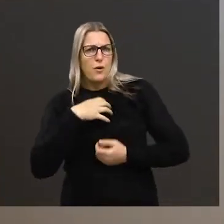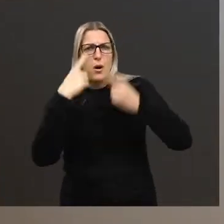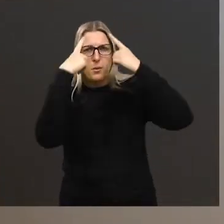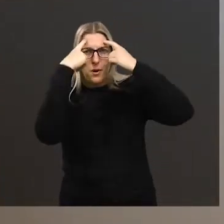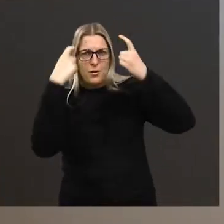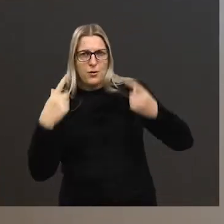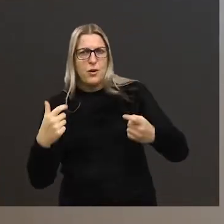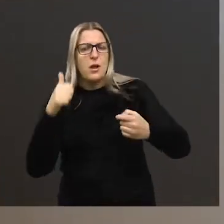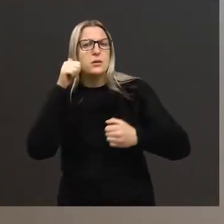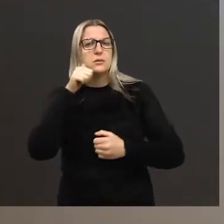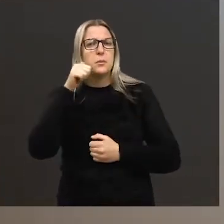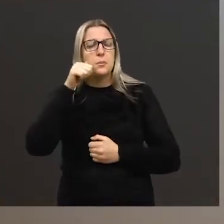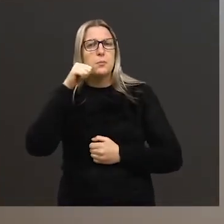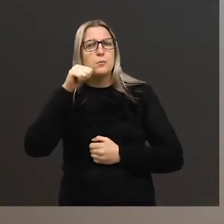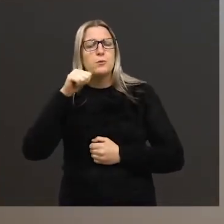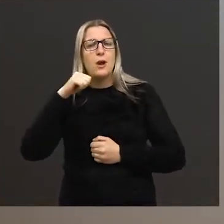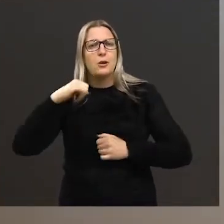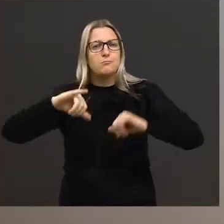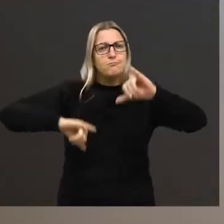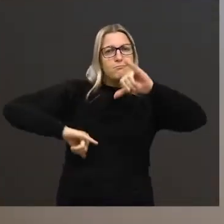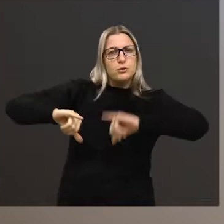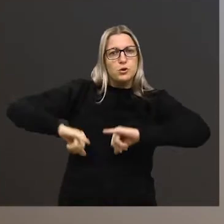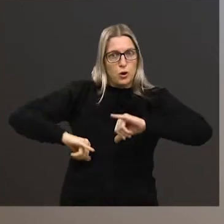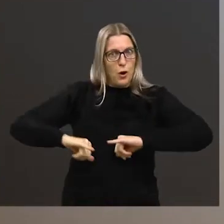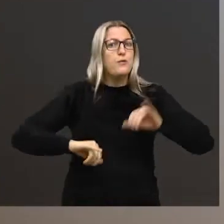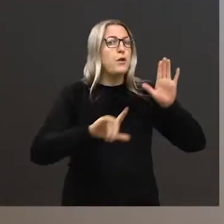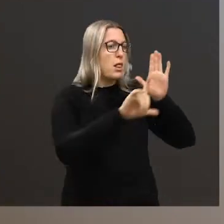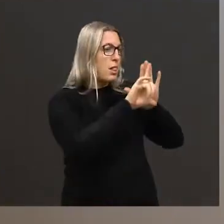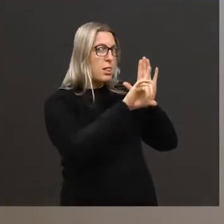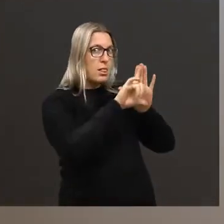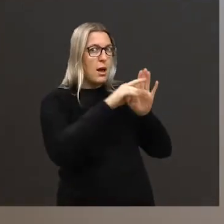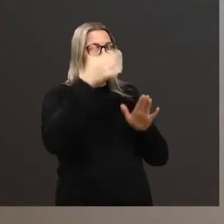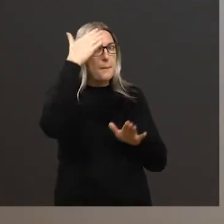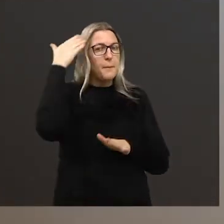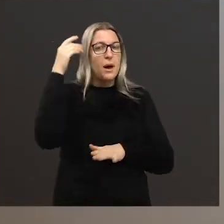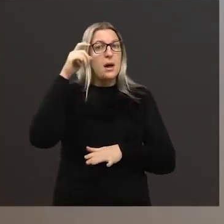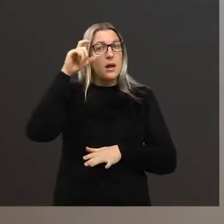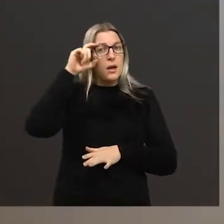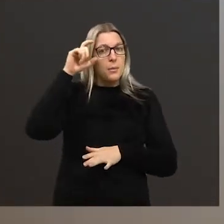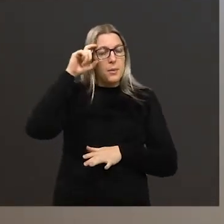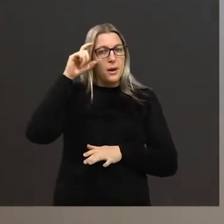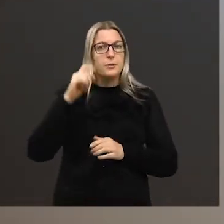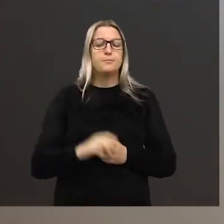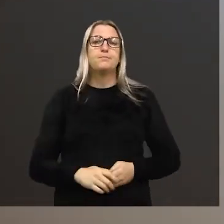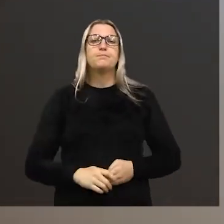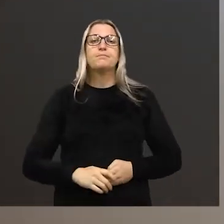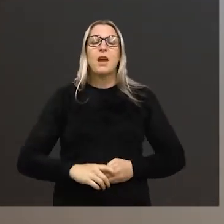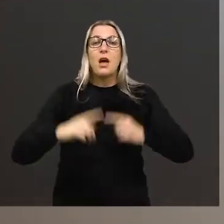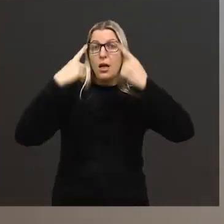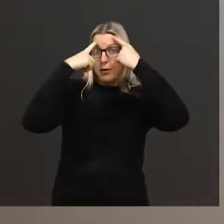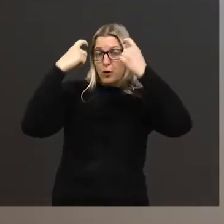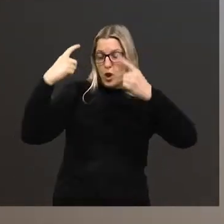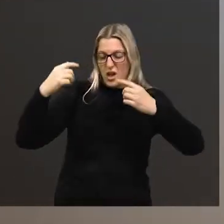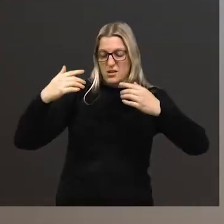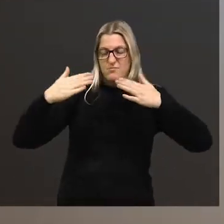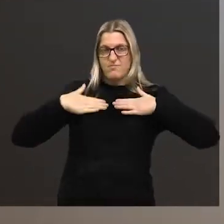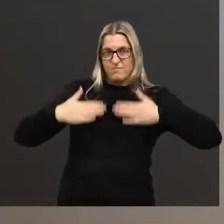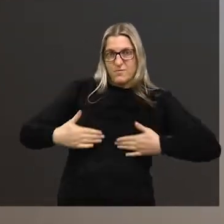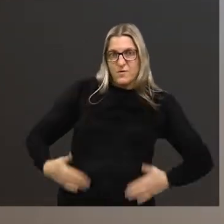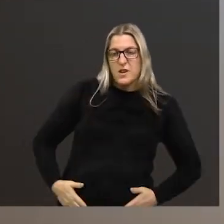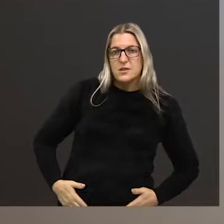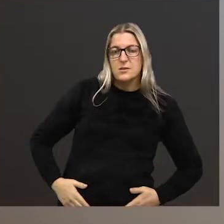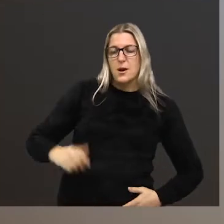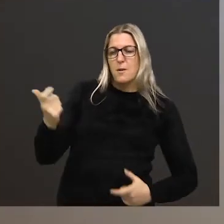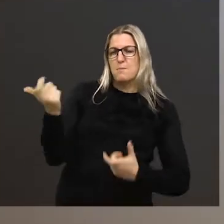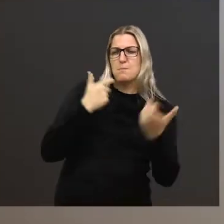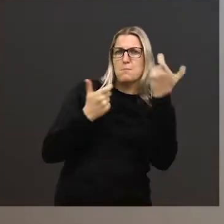pode sofrer, segundo a lei Maria da Penha, são a violência física, a violência